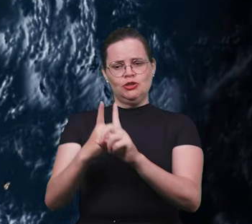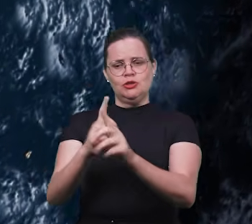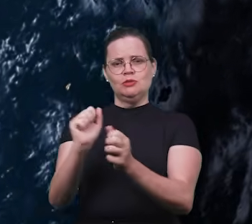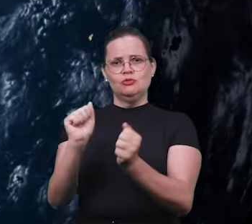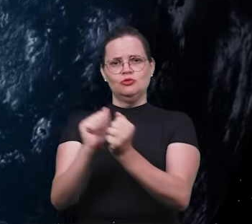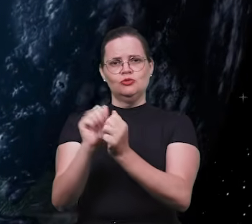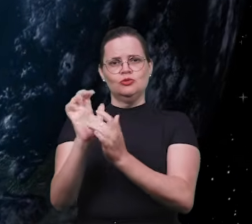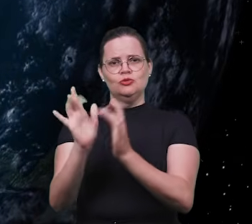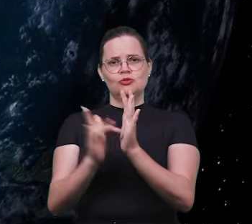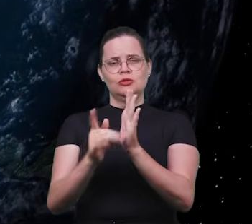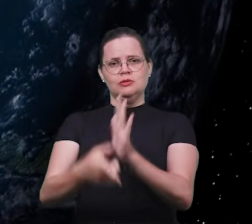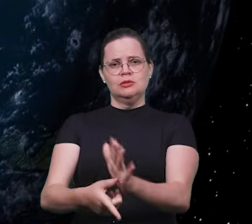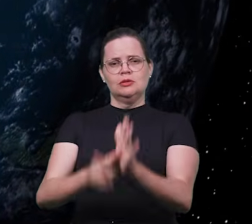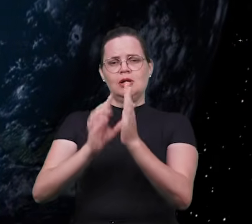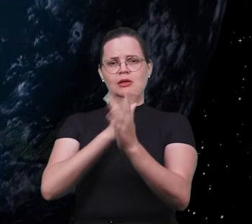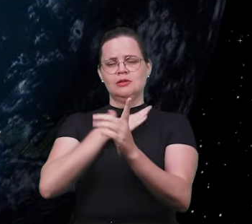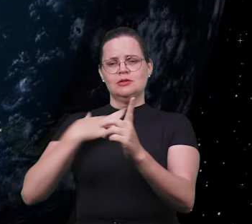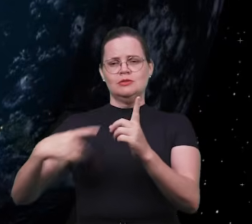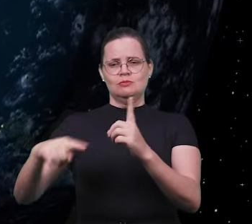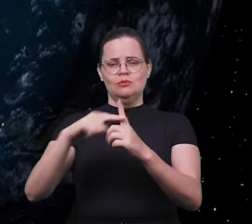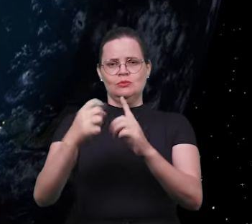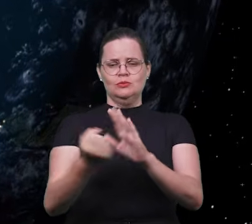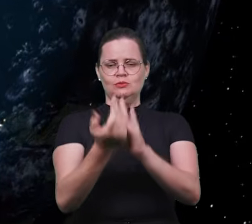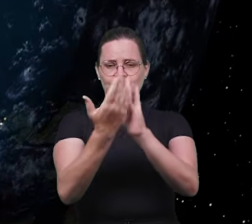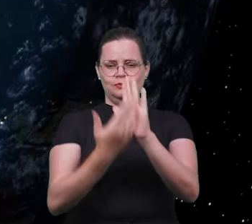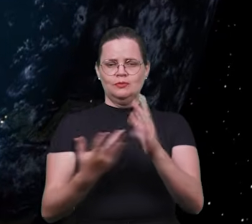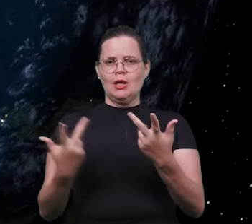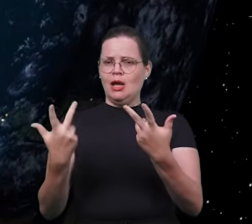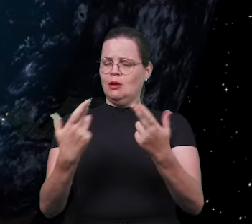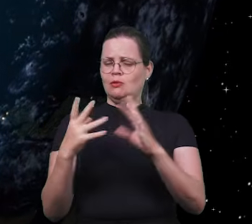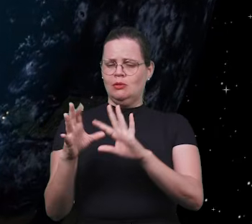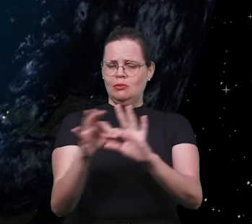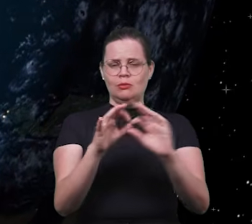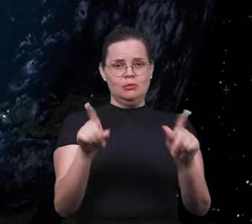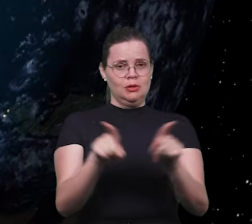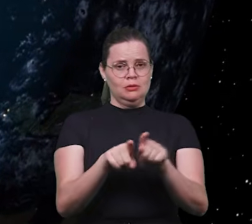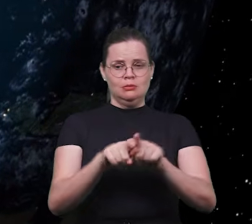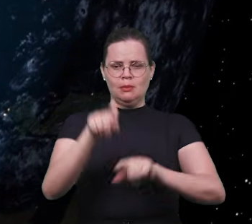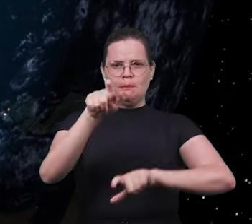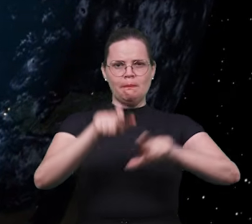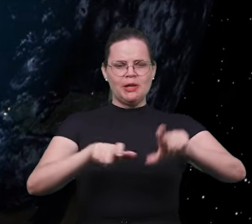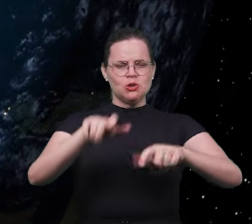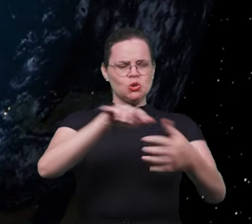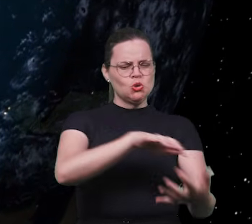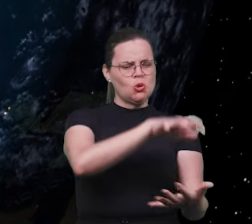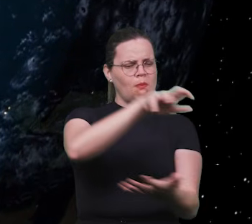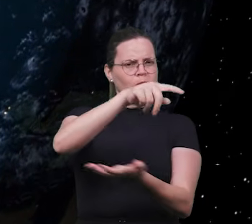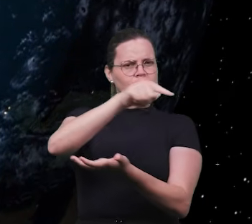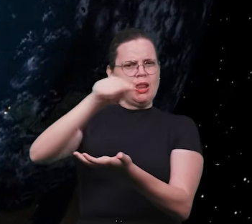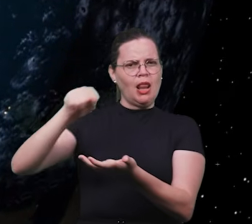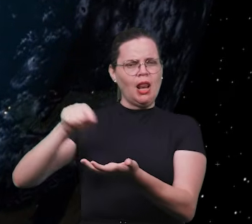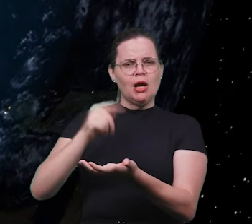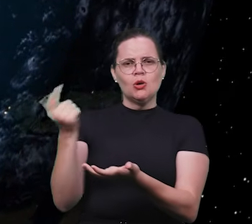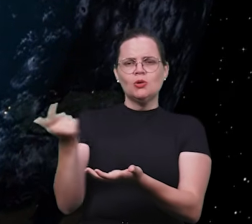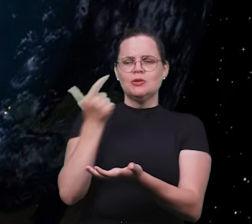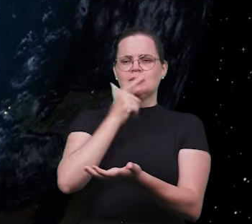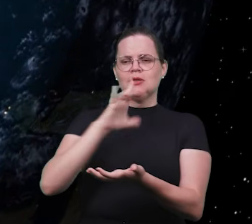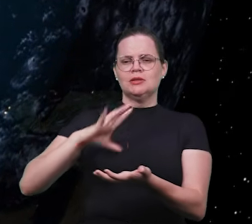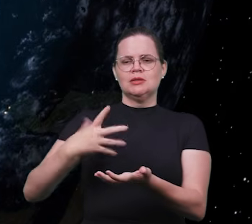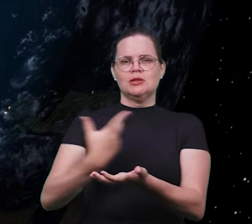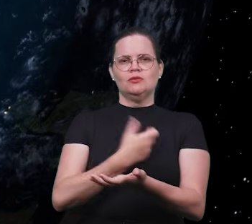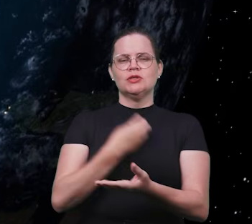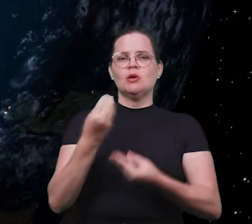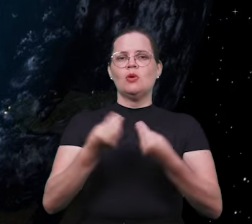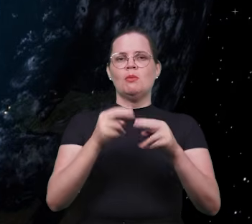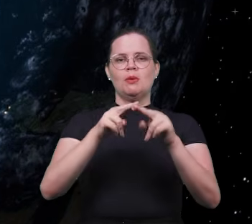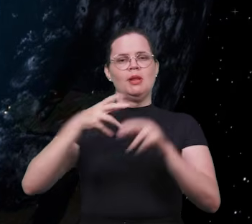Senhor Jesus na véspera de sua morte na cruz do Calvário. Pessoas de todas as partes do mundo têm sido